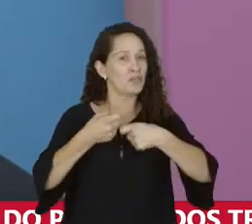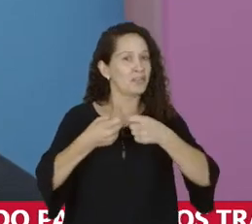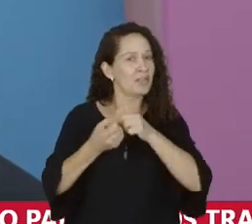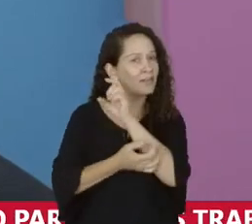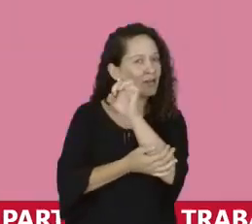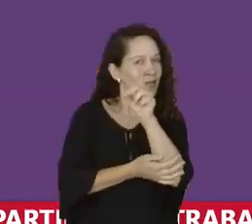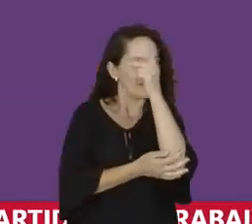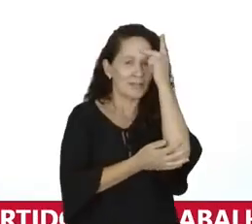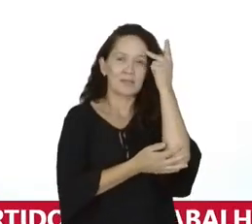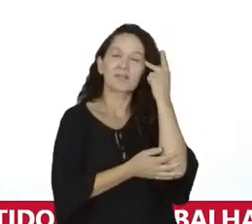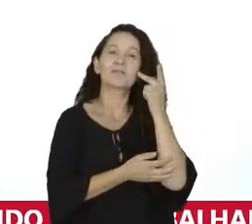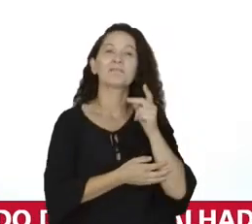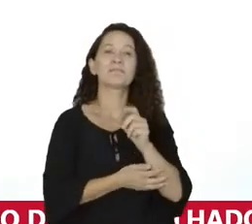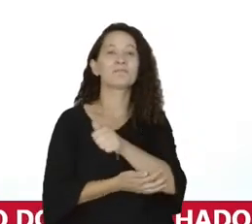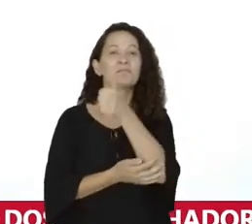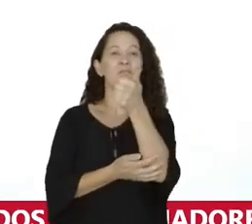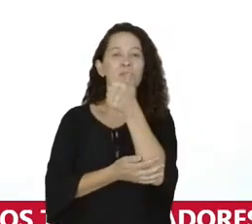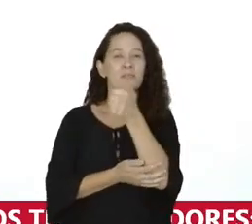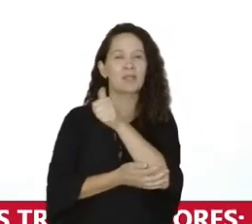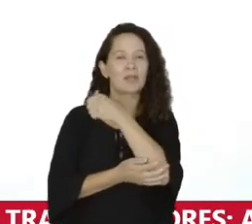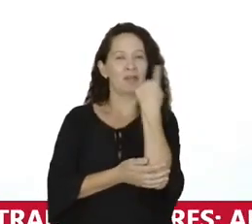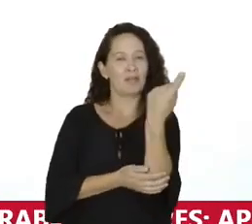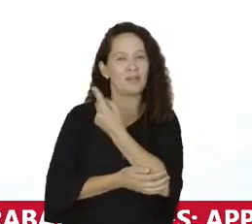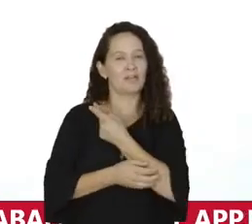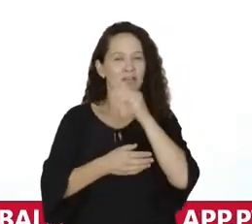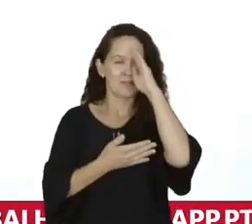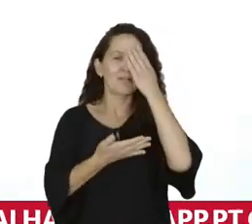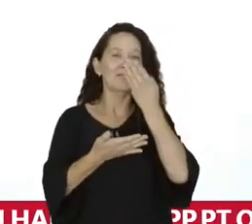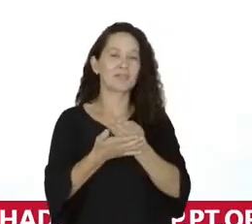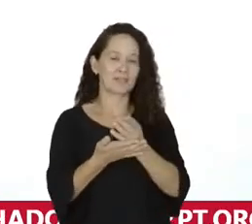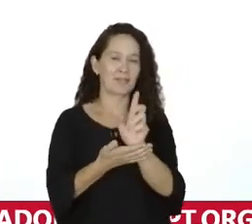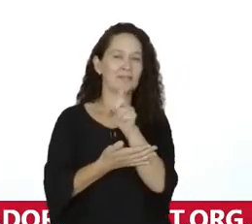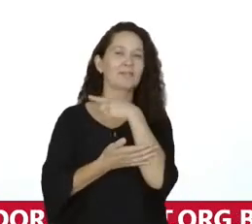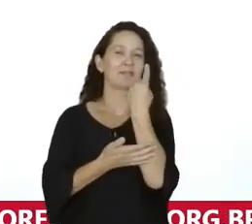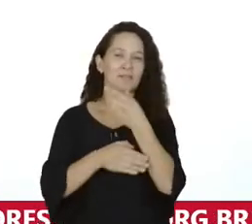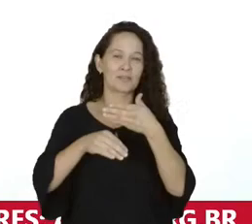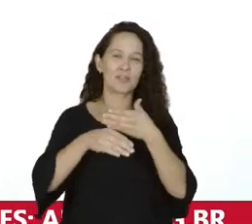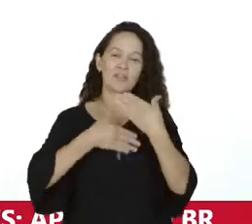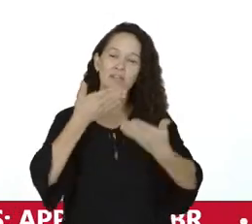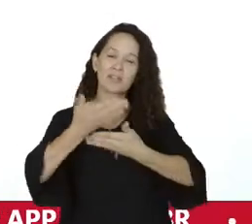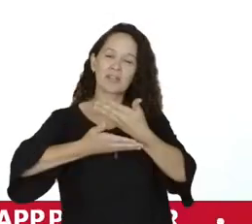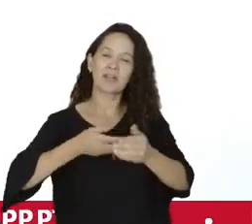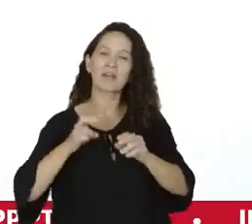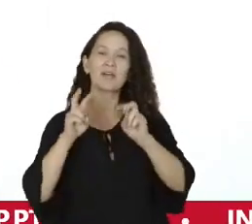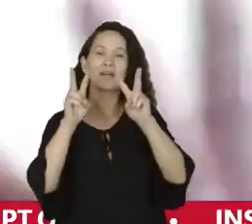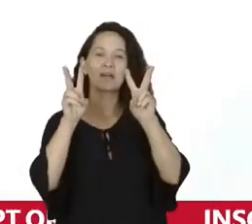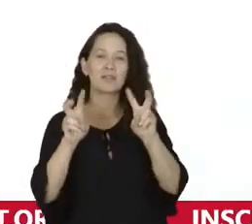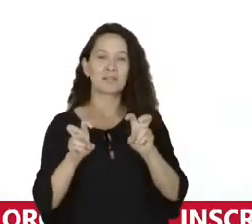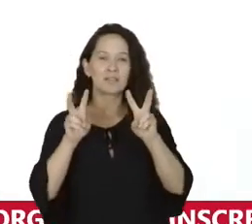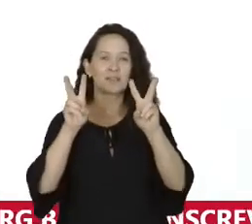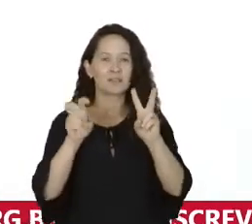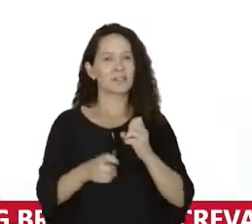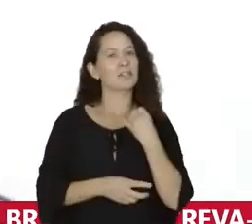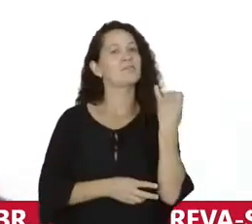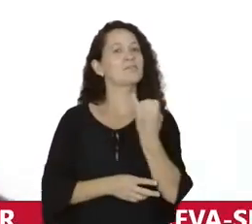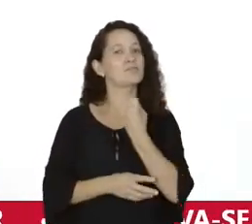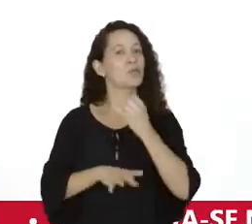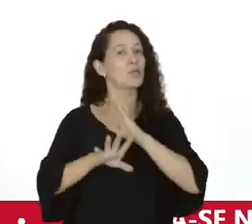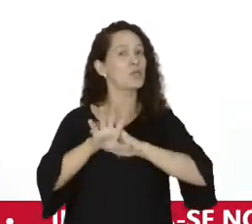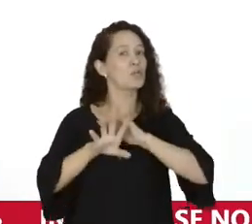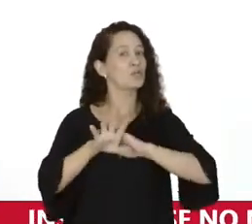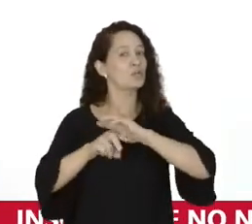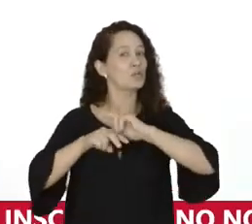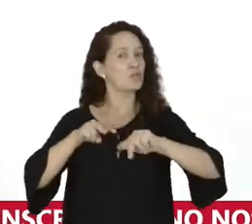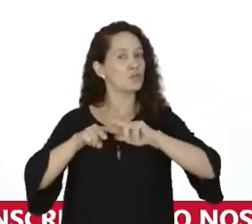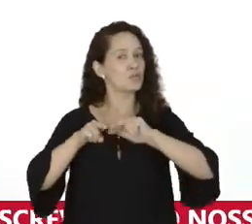sexualidade. Acompanhe. Acho que a primeira coisa que a gente precisa considerar quando a gente trata dessa questão, desse tema da